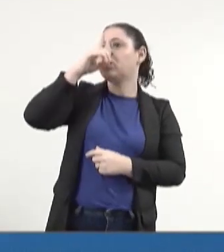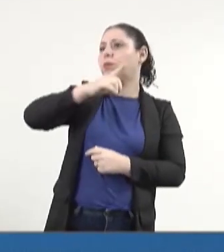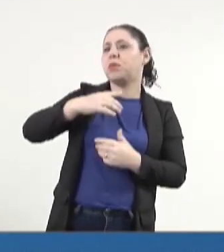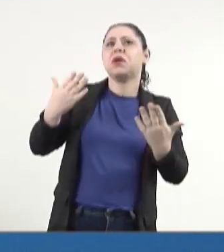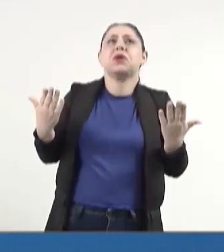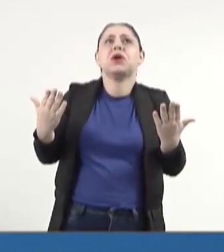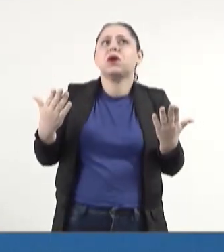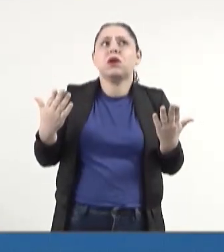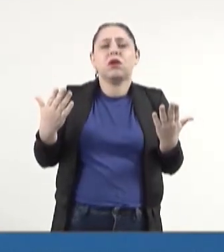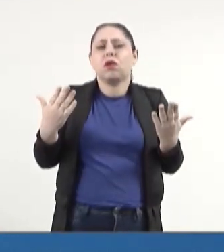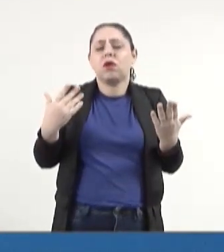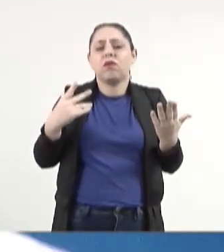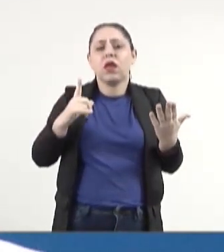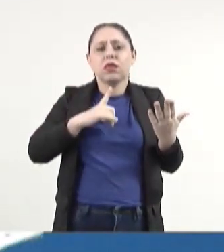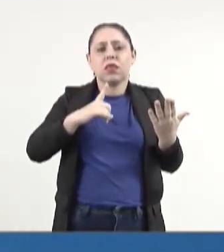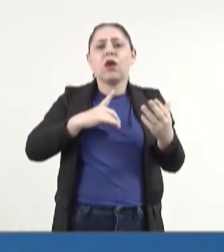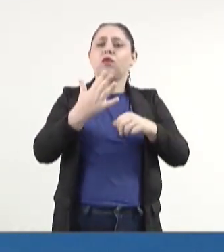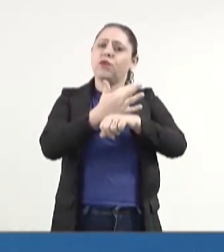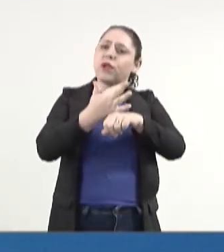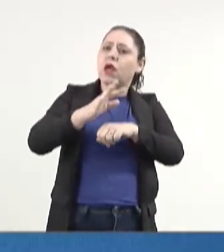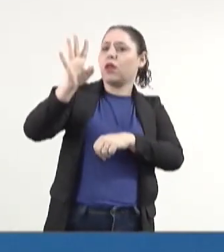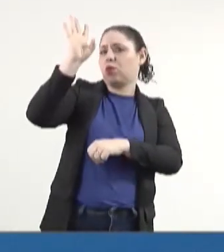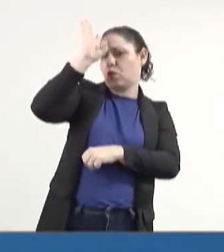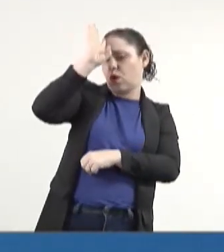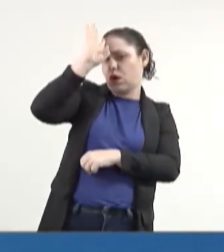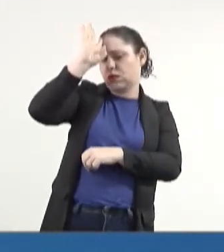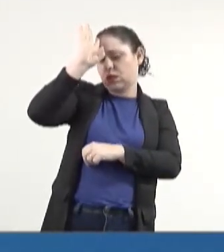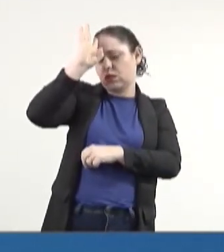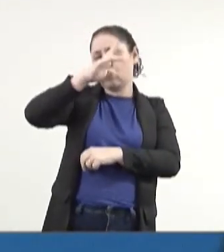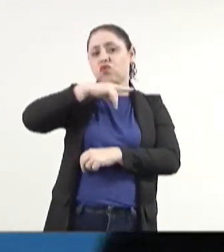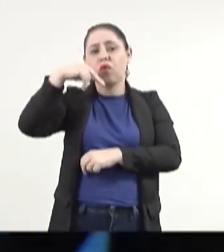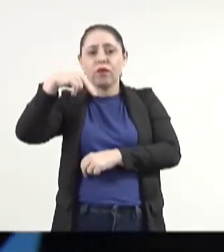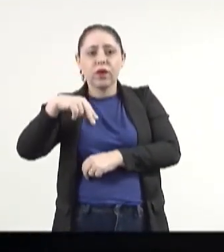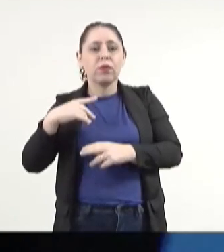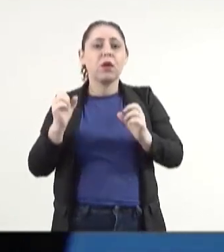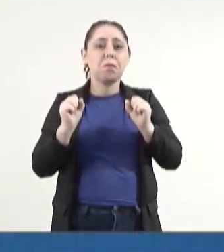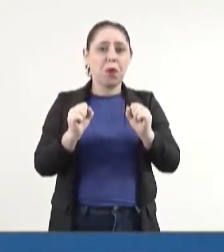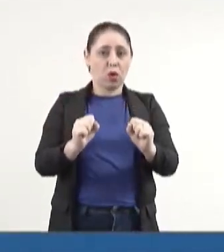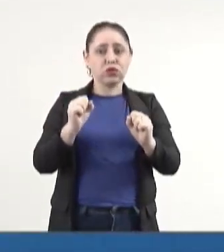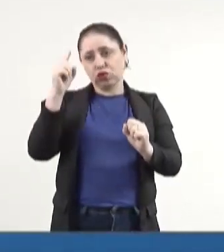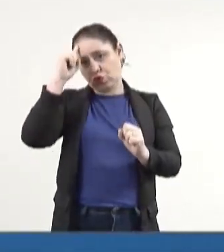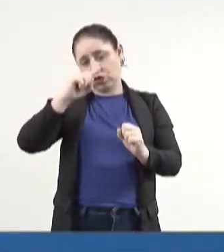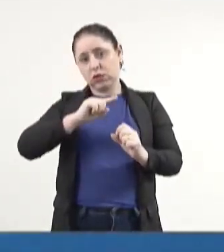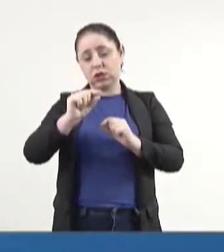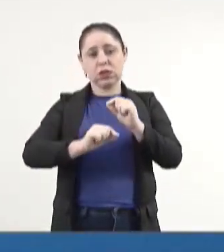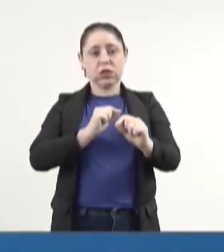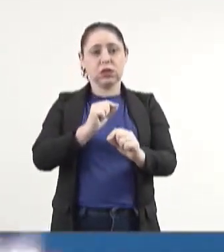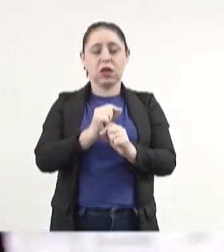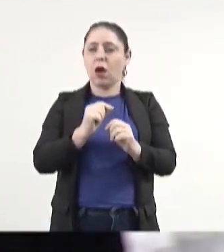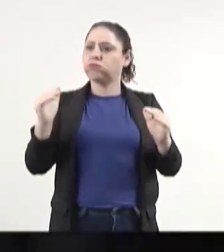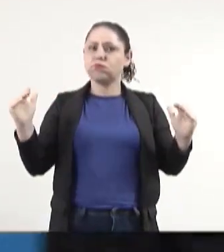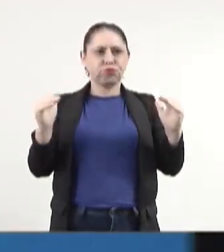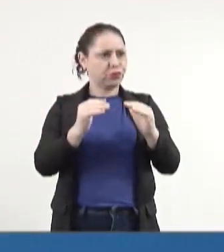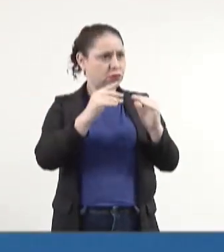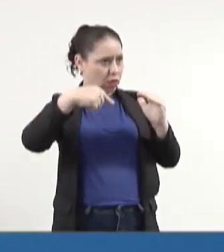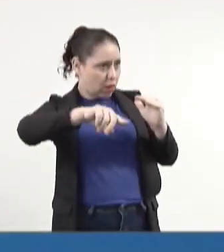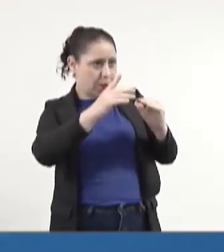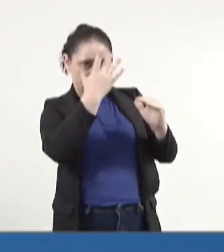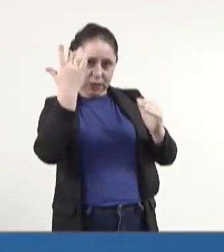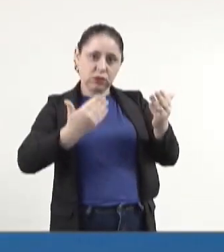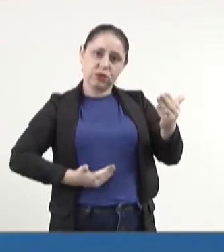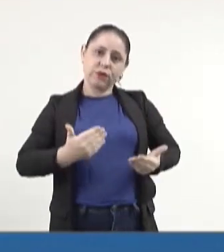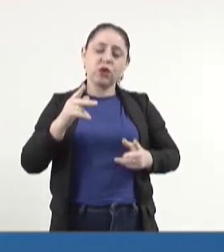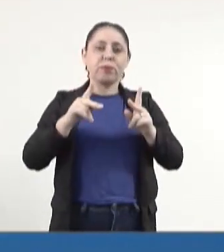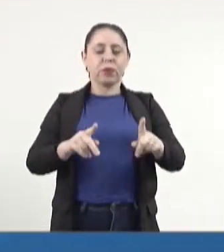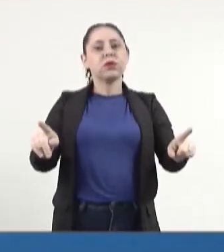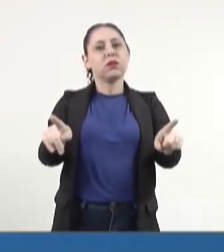úteis. Pode ser num sábado, nós vamos ter um feriado numa quarta-feira, né? Pode ser em dias que sejam de comum acordo, inclusive, com